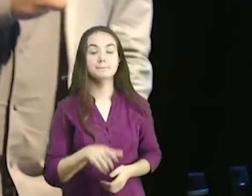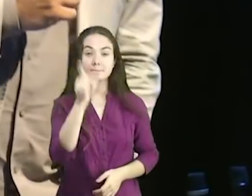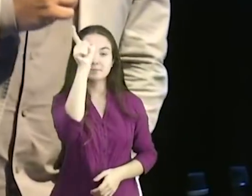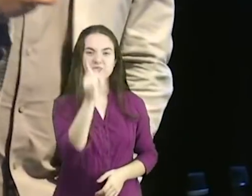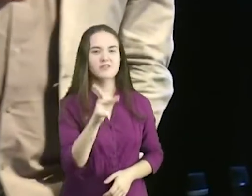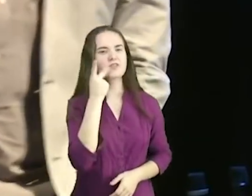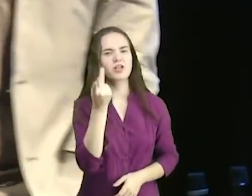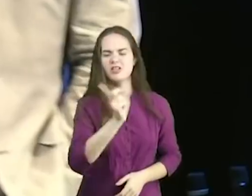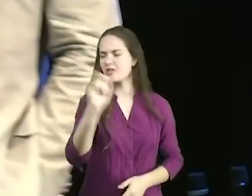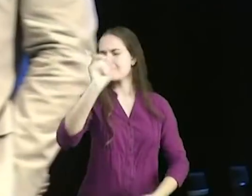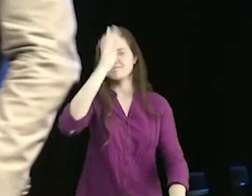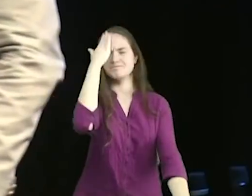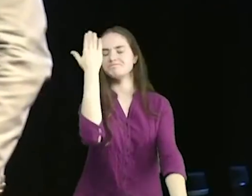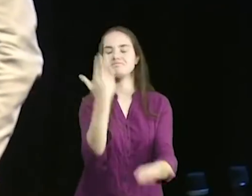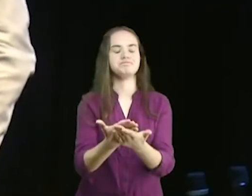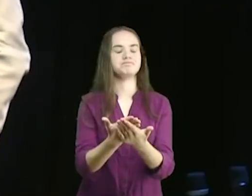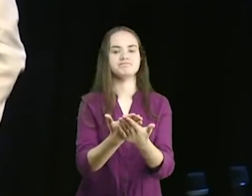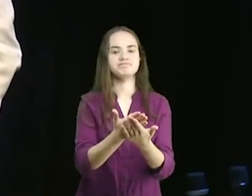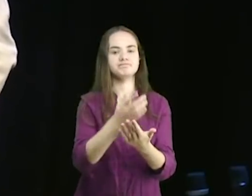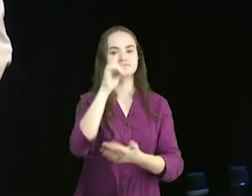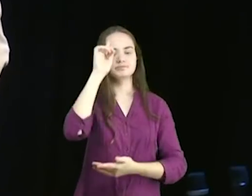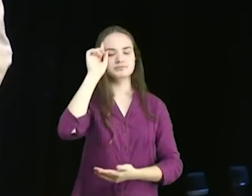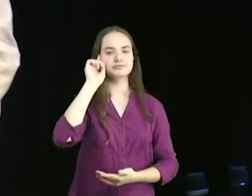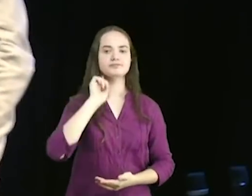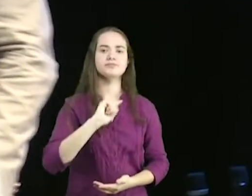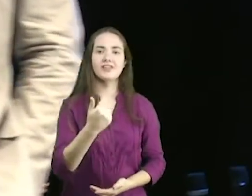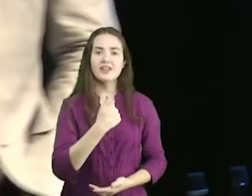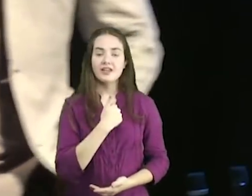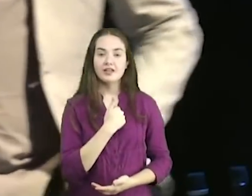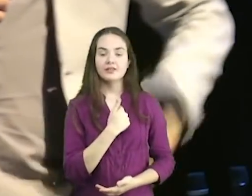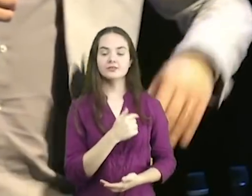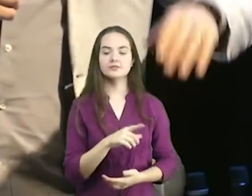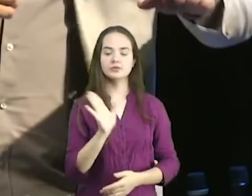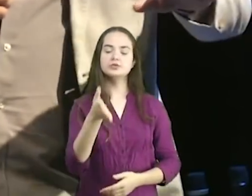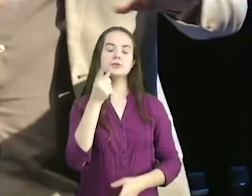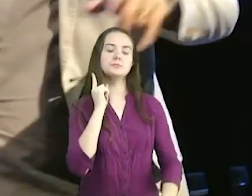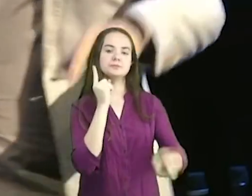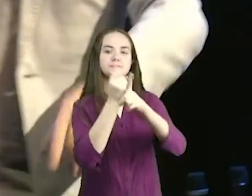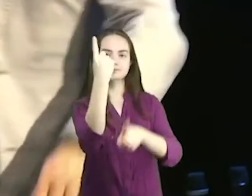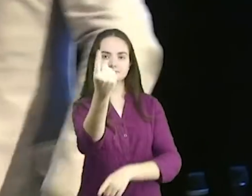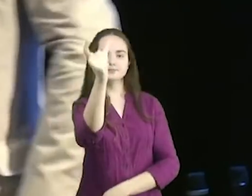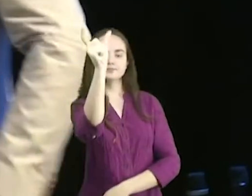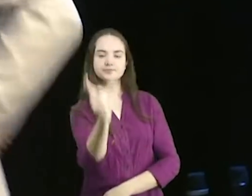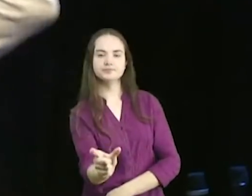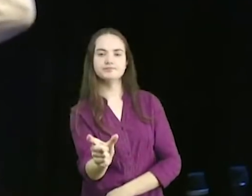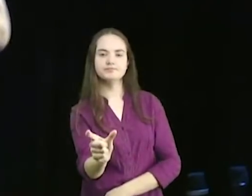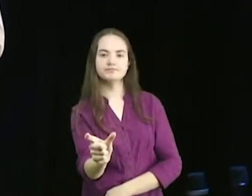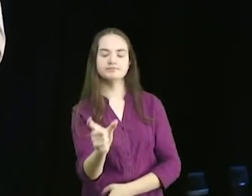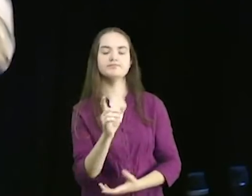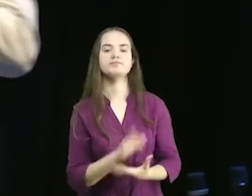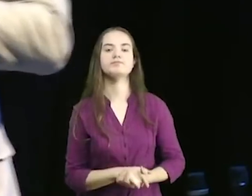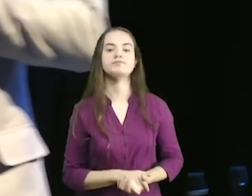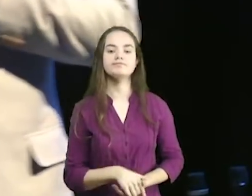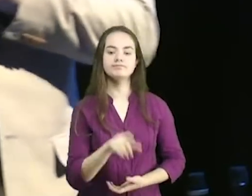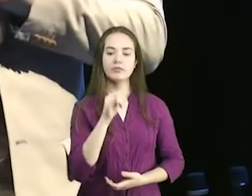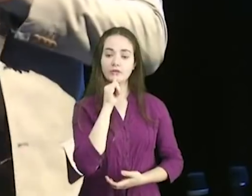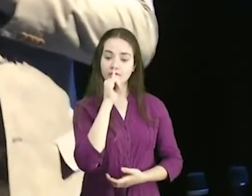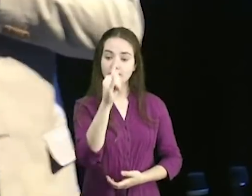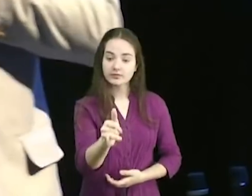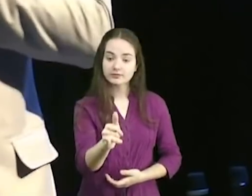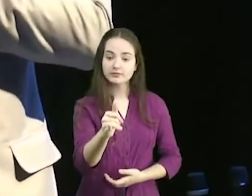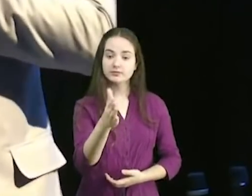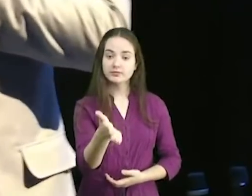eu não acredito. Eu atendi uma pessoa pouquíssimo tempo. Eu falava para ela